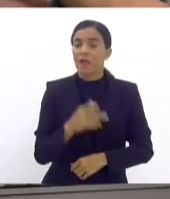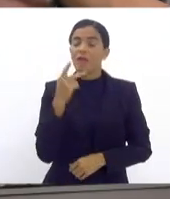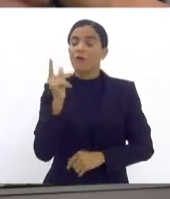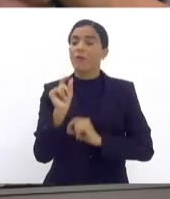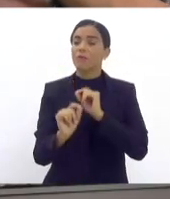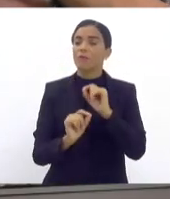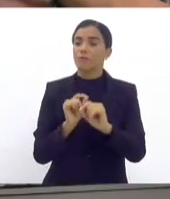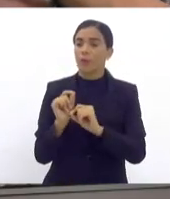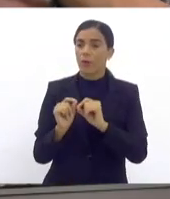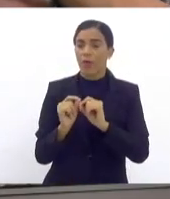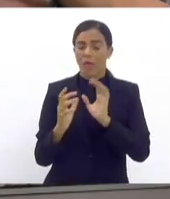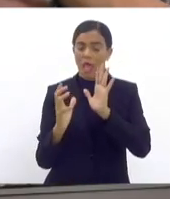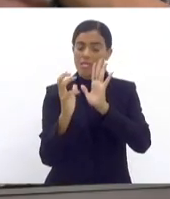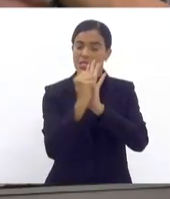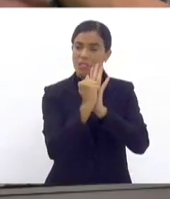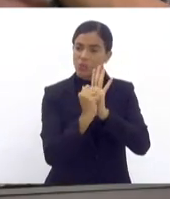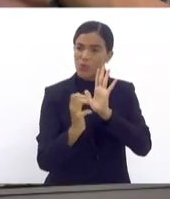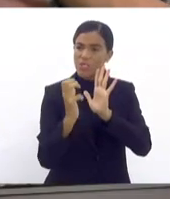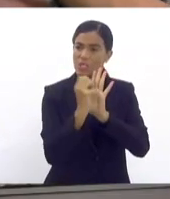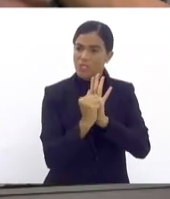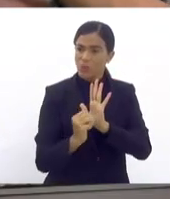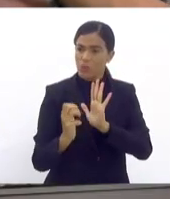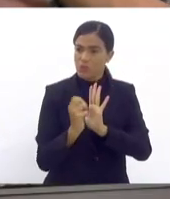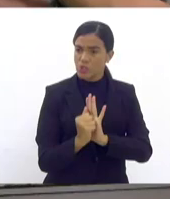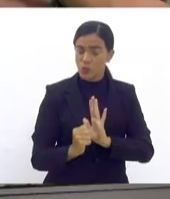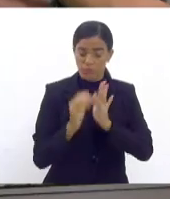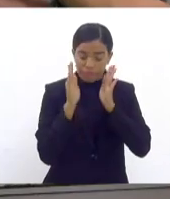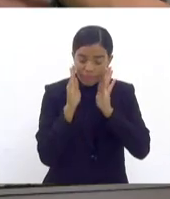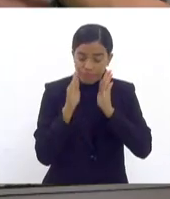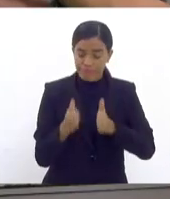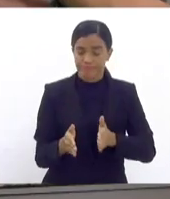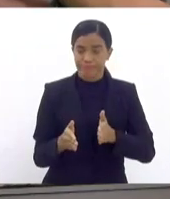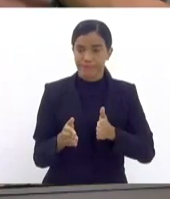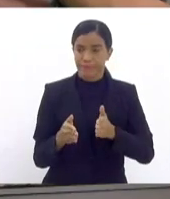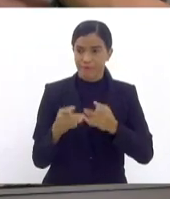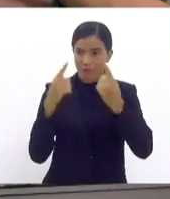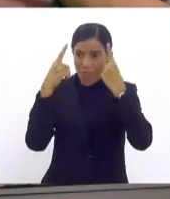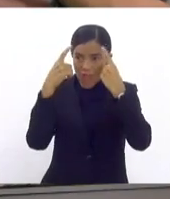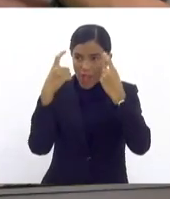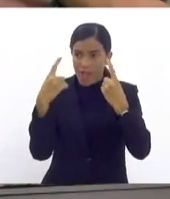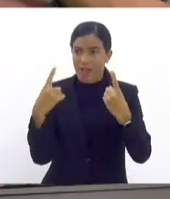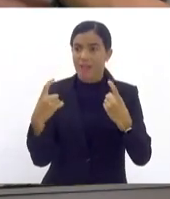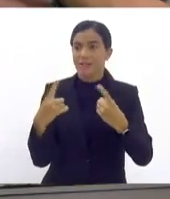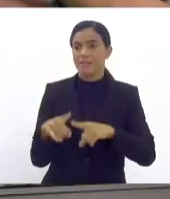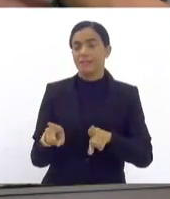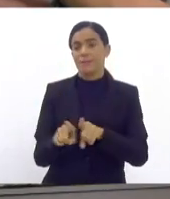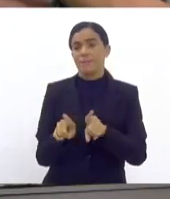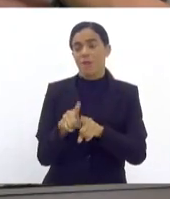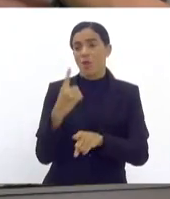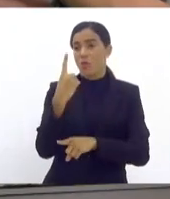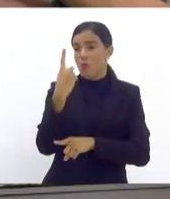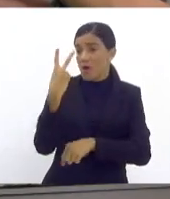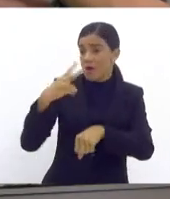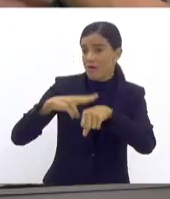tal tipo de registro para as violências, ou que uma vez por ano fizesse um